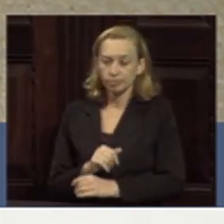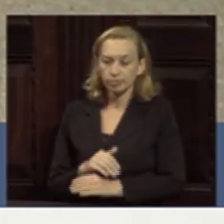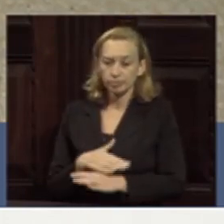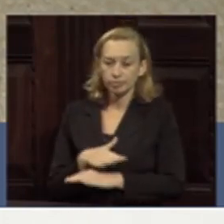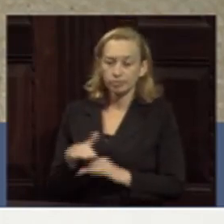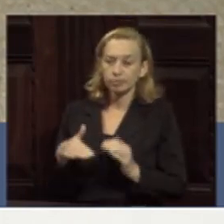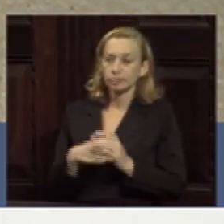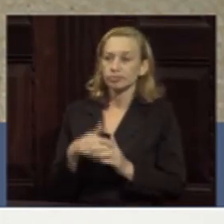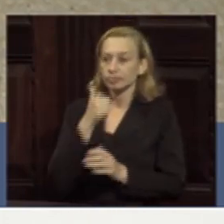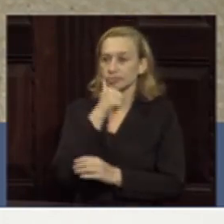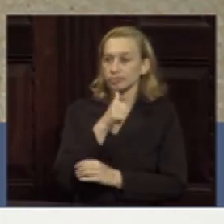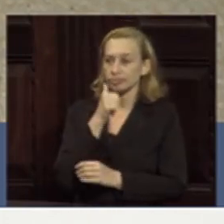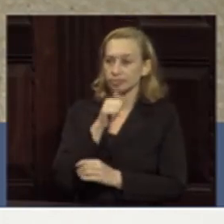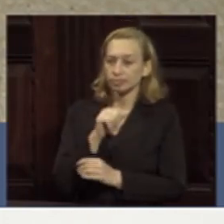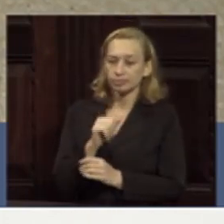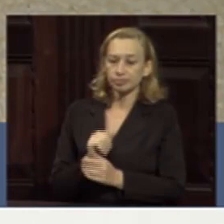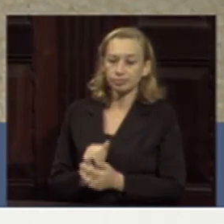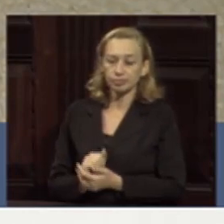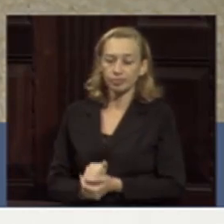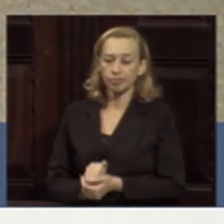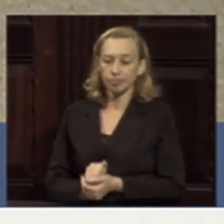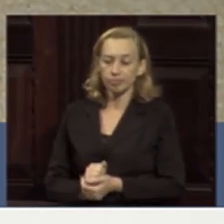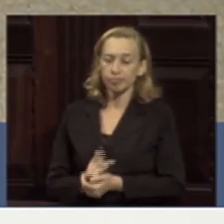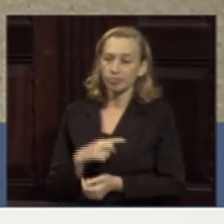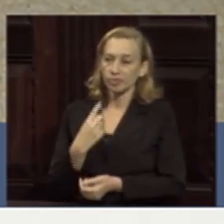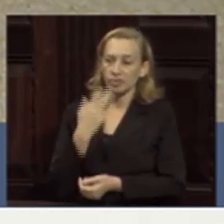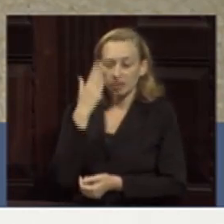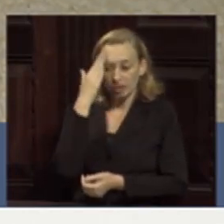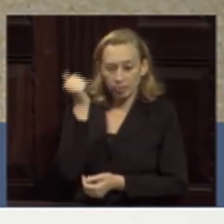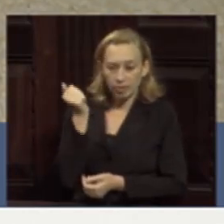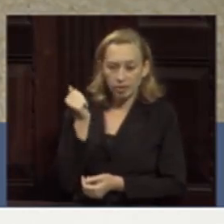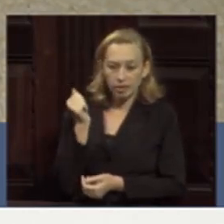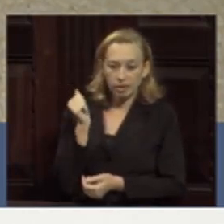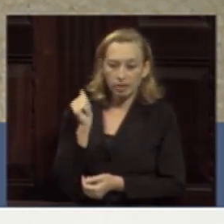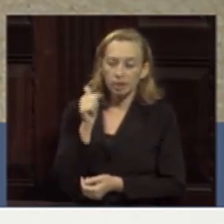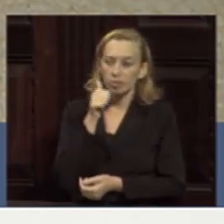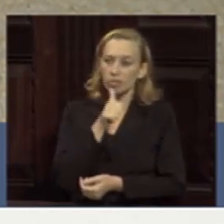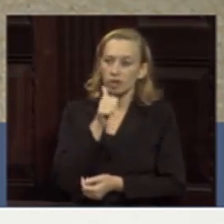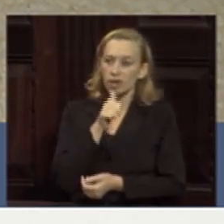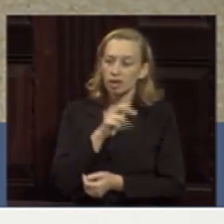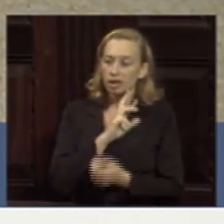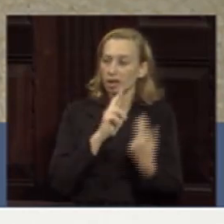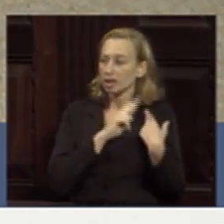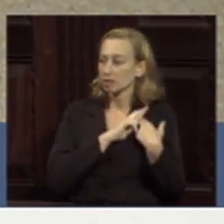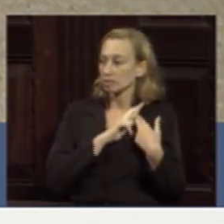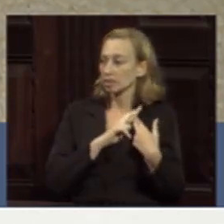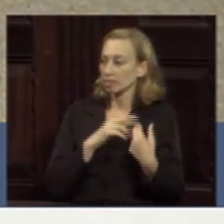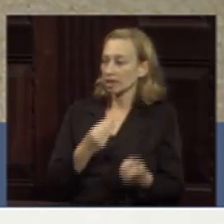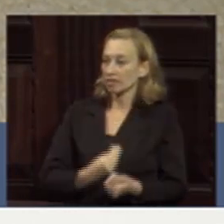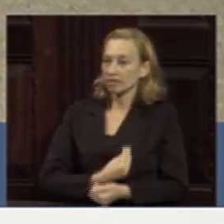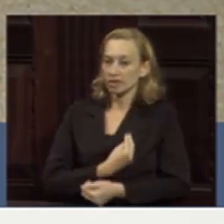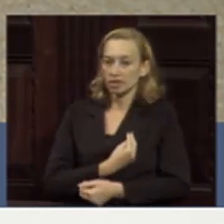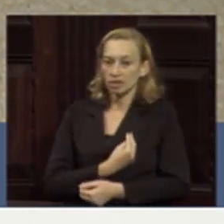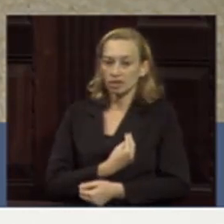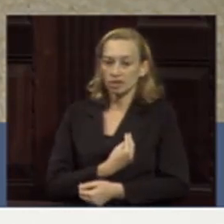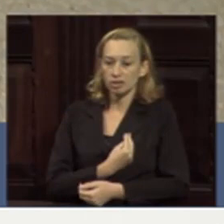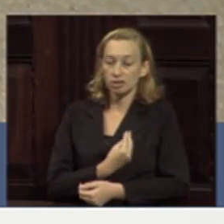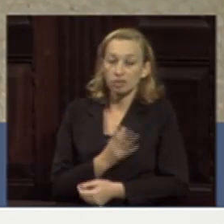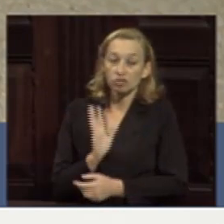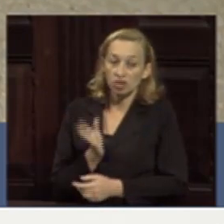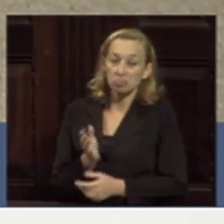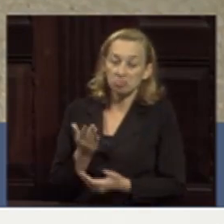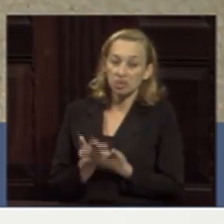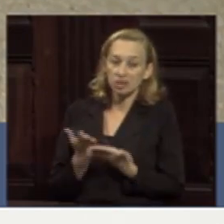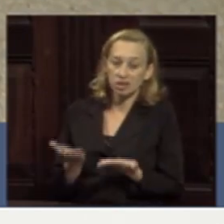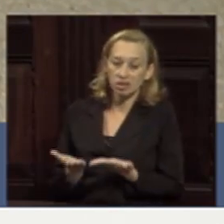ser superior. Todos nós sabemos disso. A mulher é responsável pela vida. Só por aí nós já perdemos de 1-0.